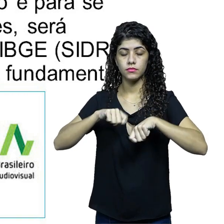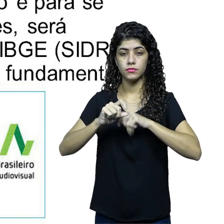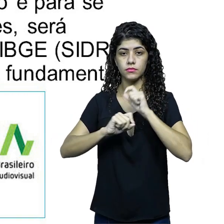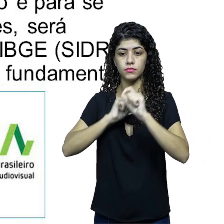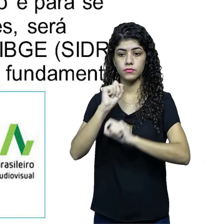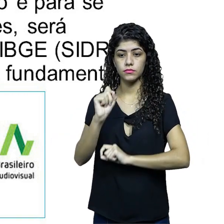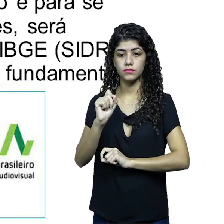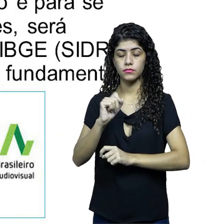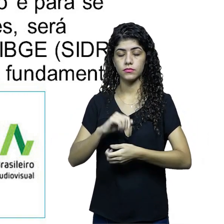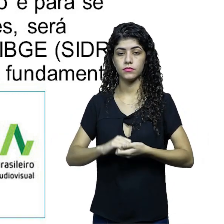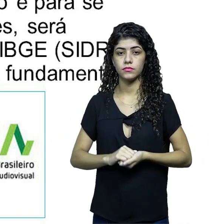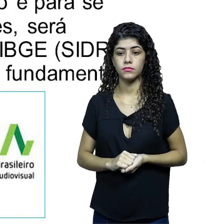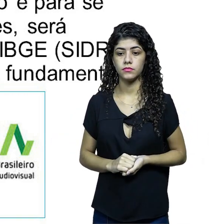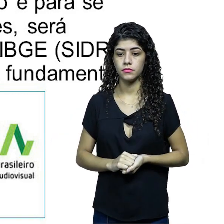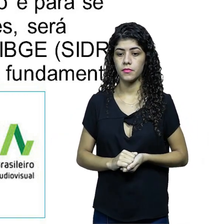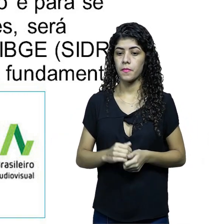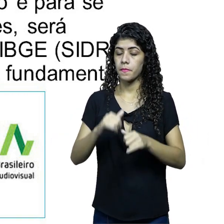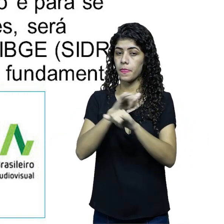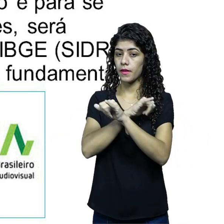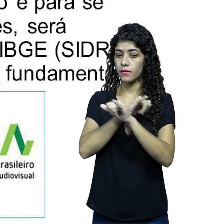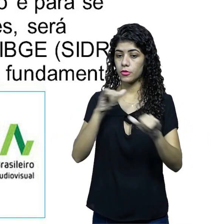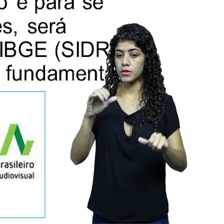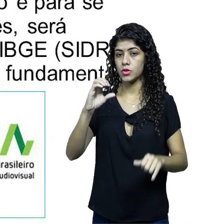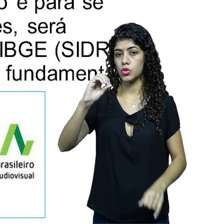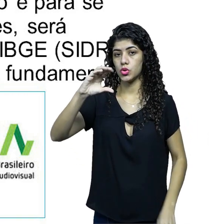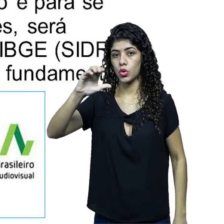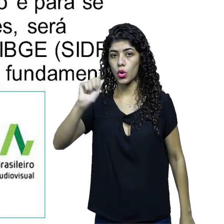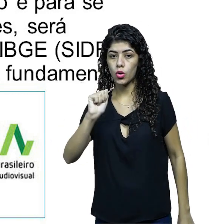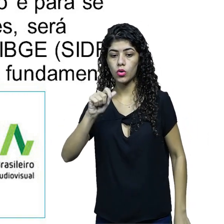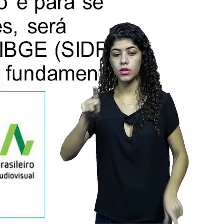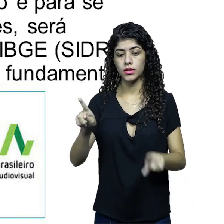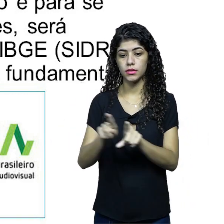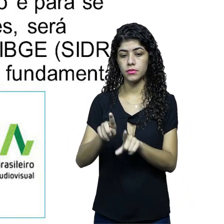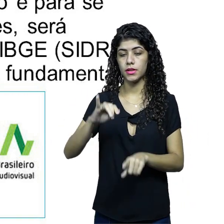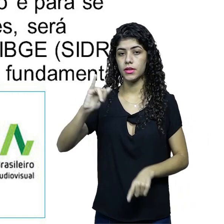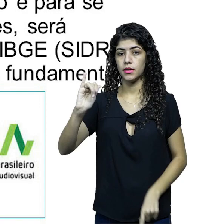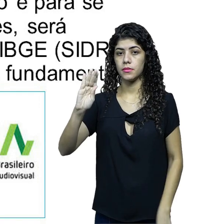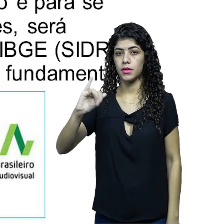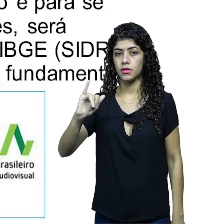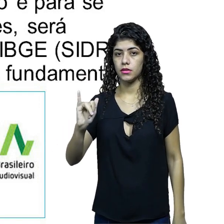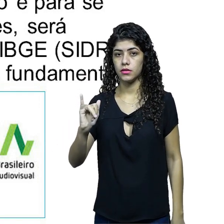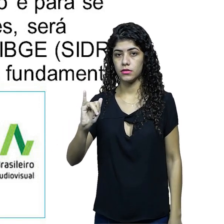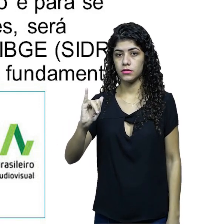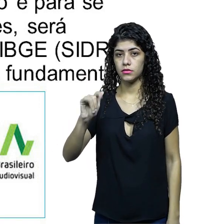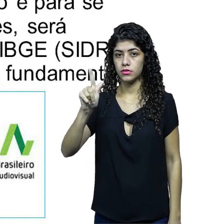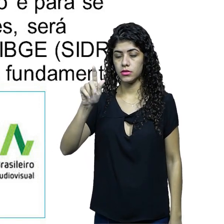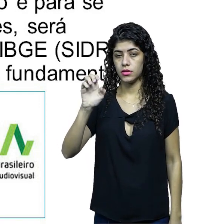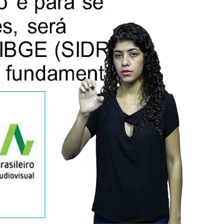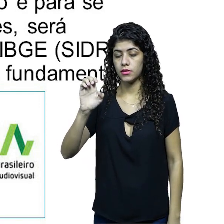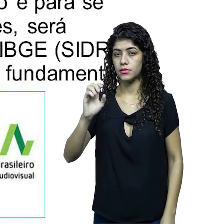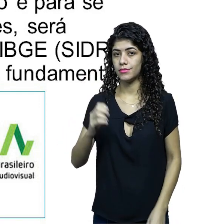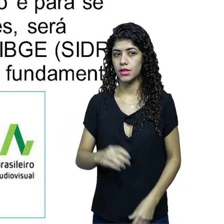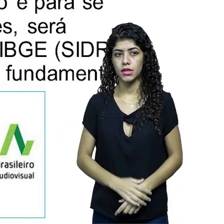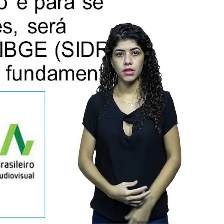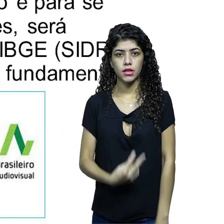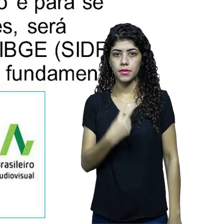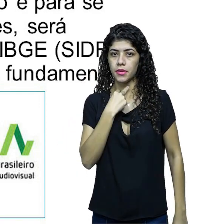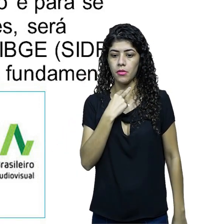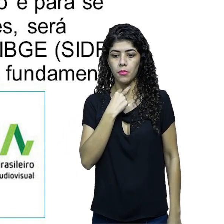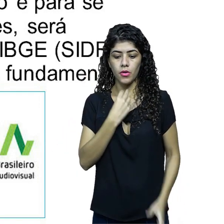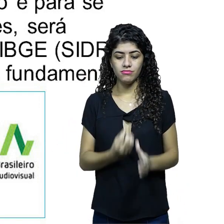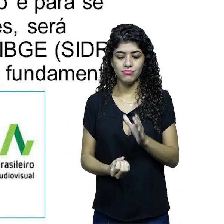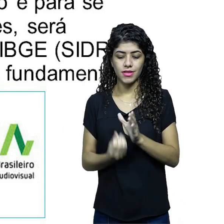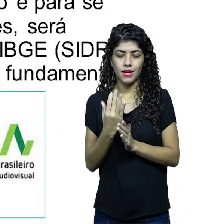espectadores, será necessário acessar os dados do OCA e do IBGE. Não se